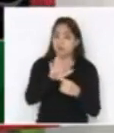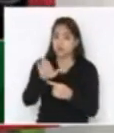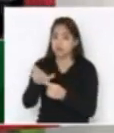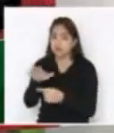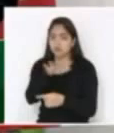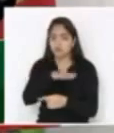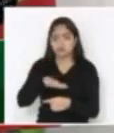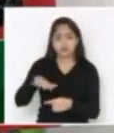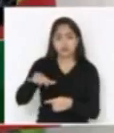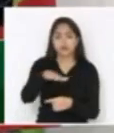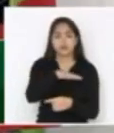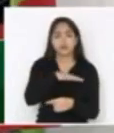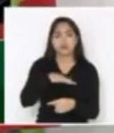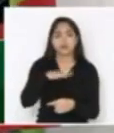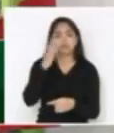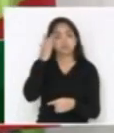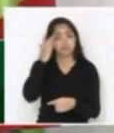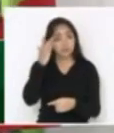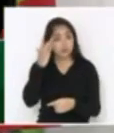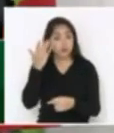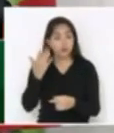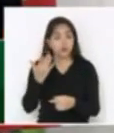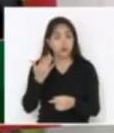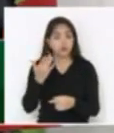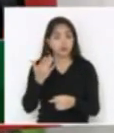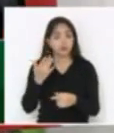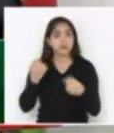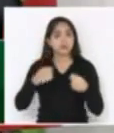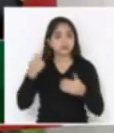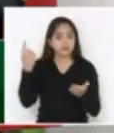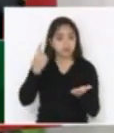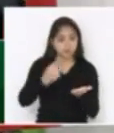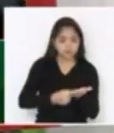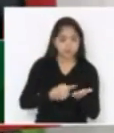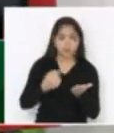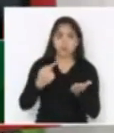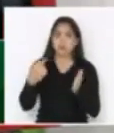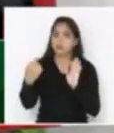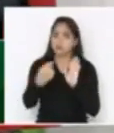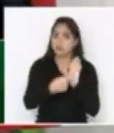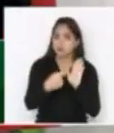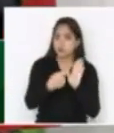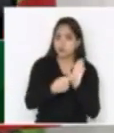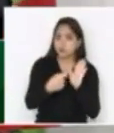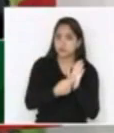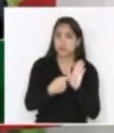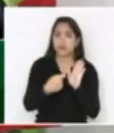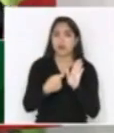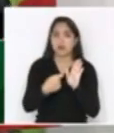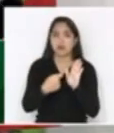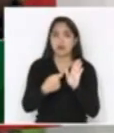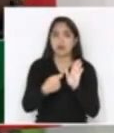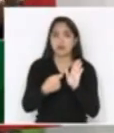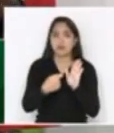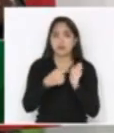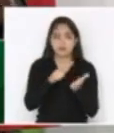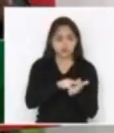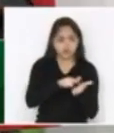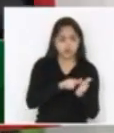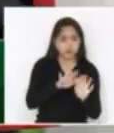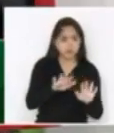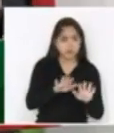região. Então, eu acho que nós temos que ter compromisso de luta para que saia do papel e parte para a